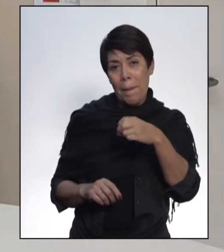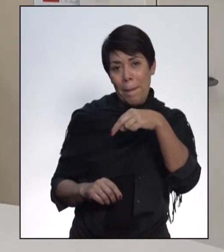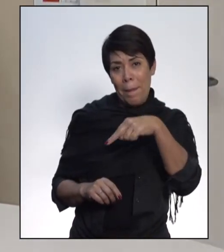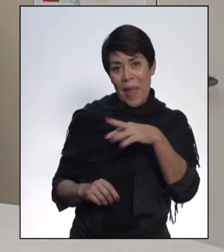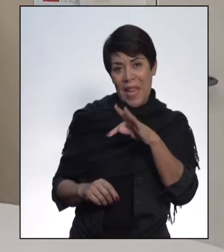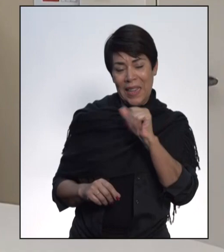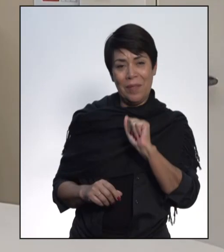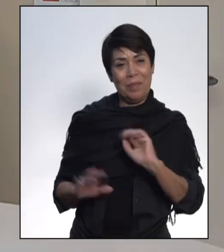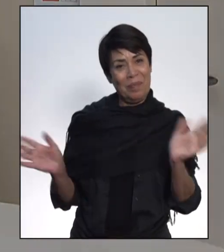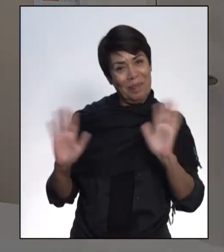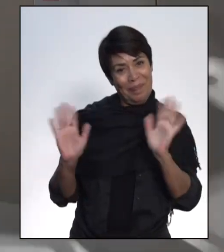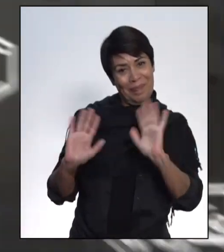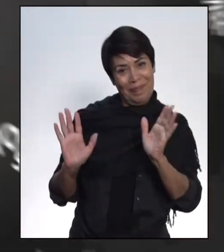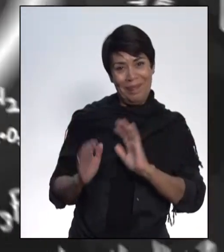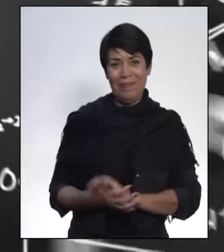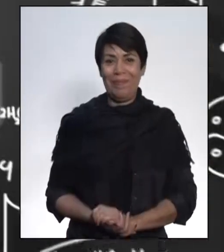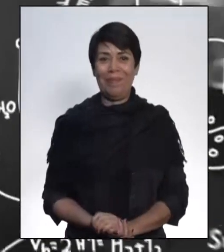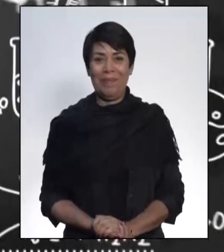Até a próxima!